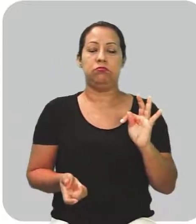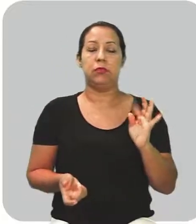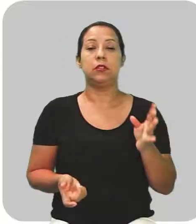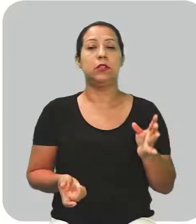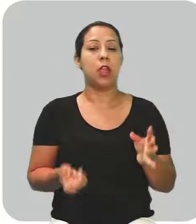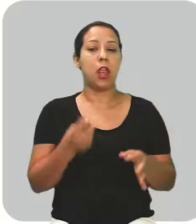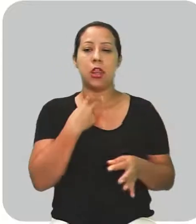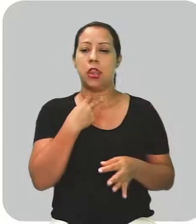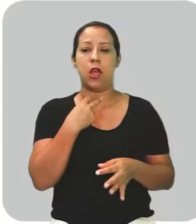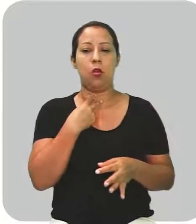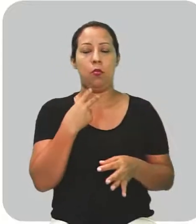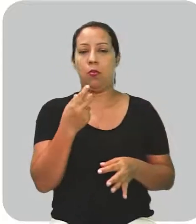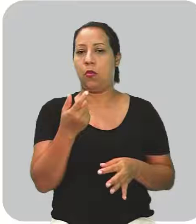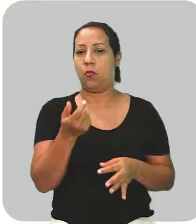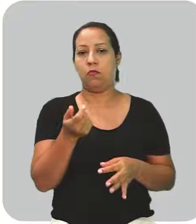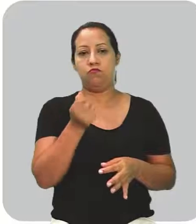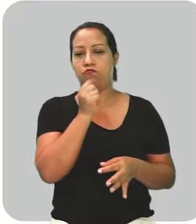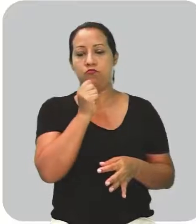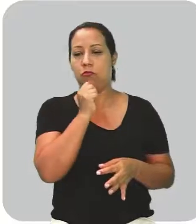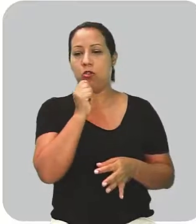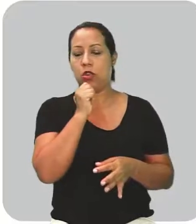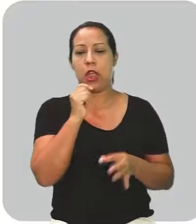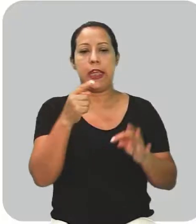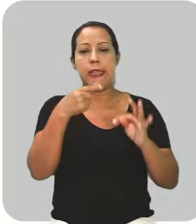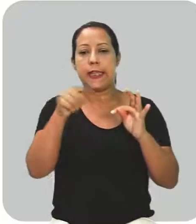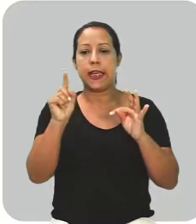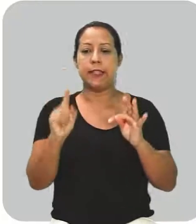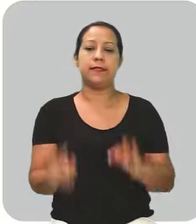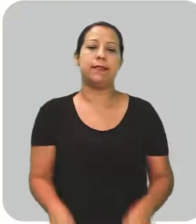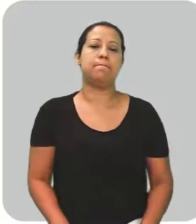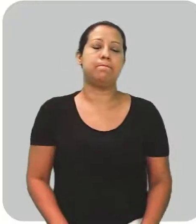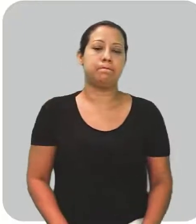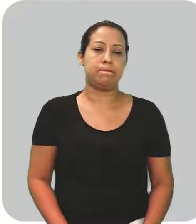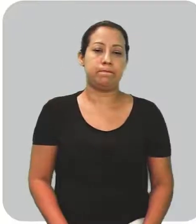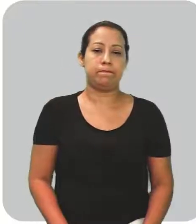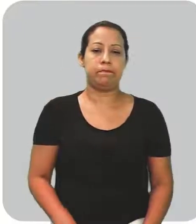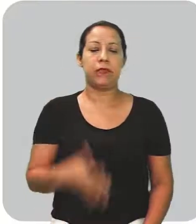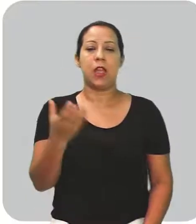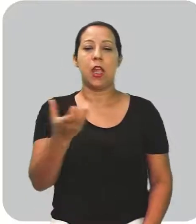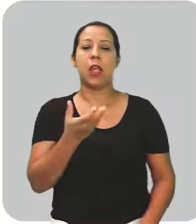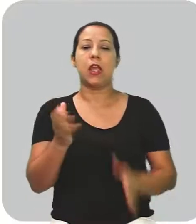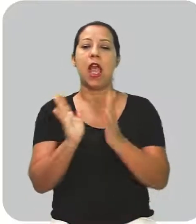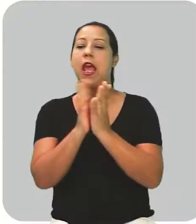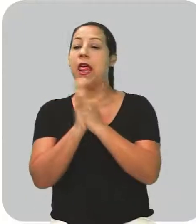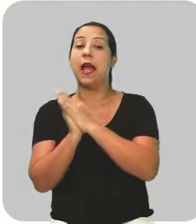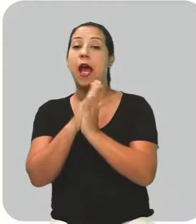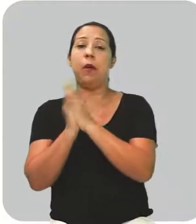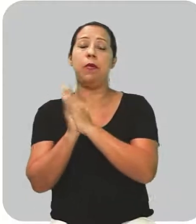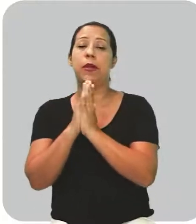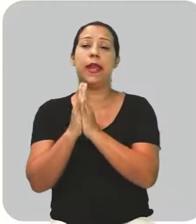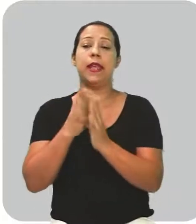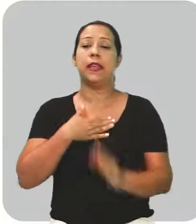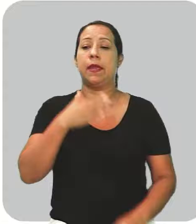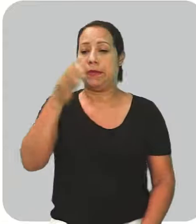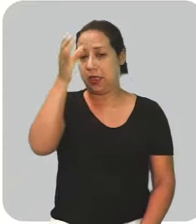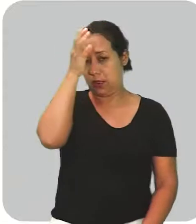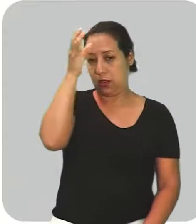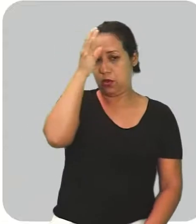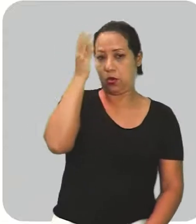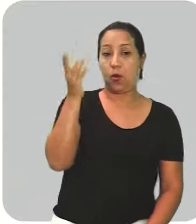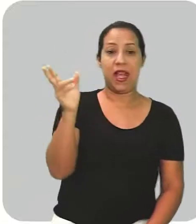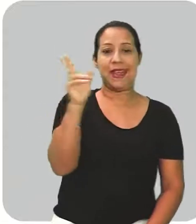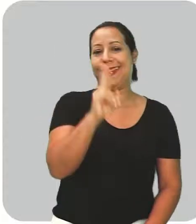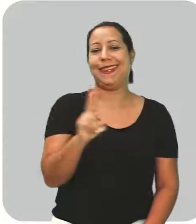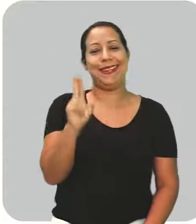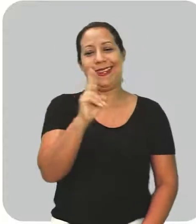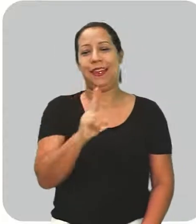ter crase, ok? Segundo exemplo, quero a boneca da minha tia. Então, não se